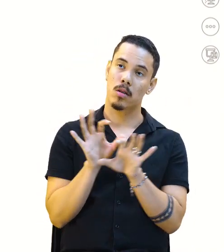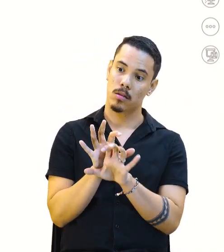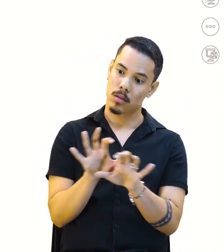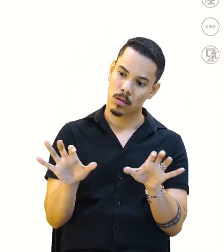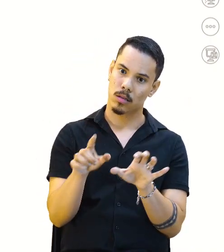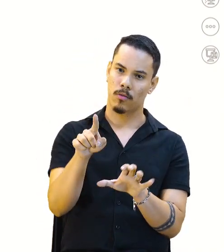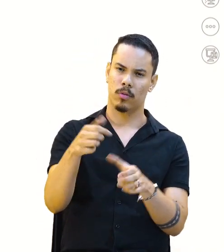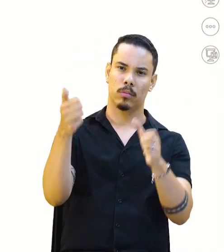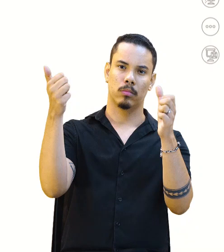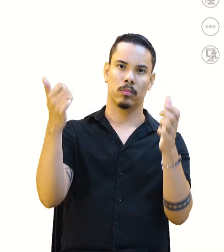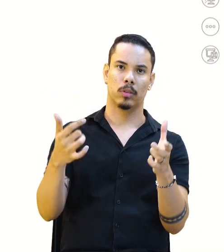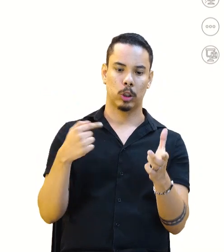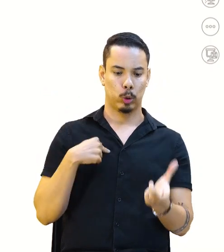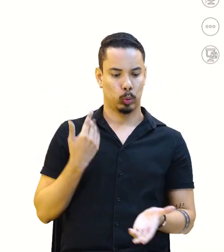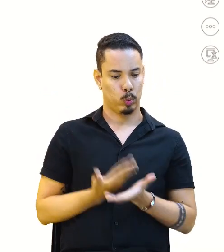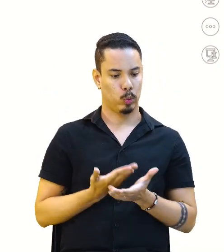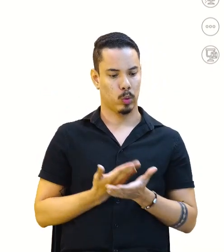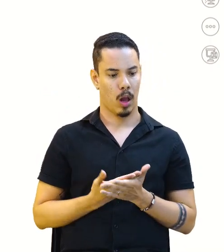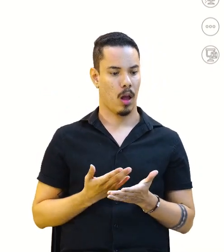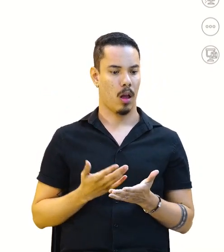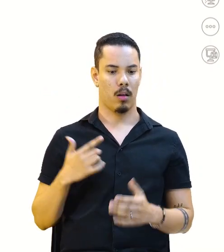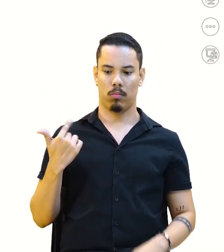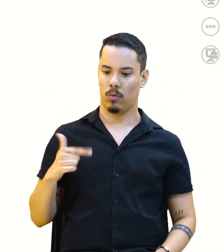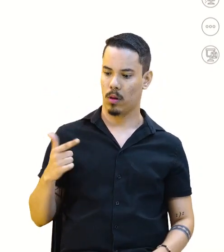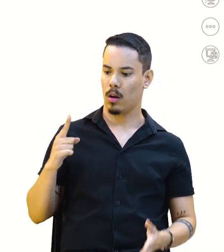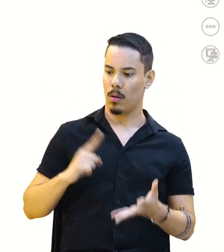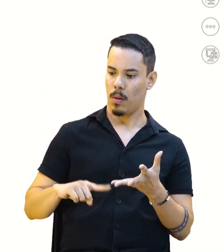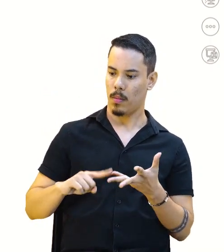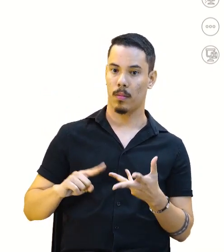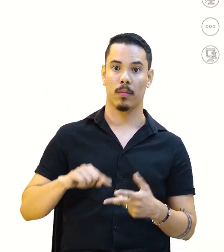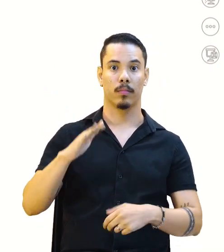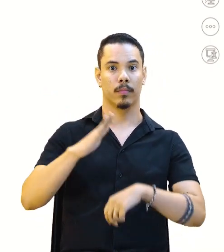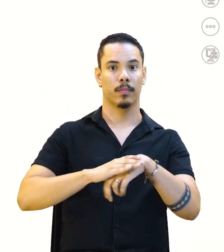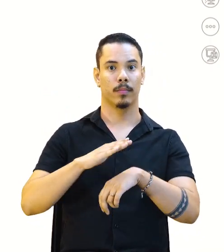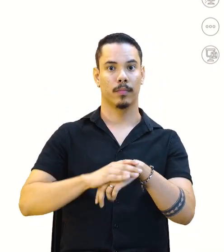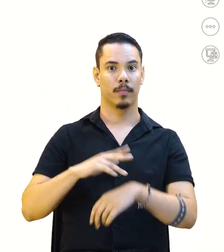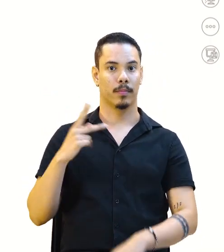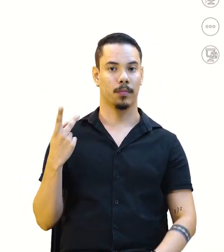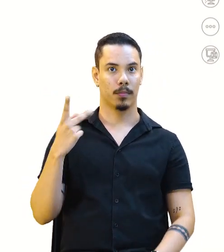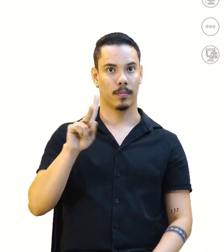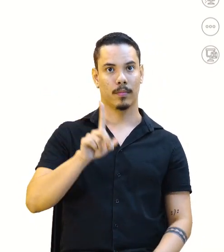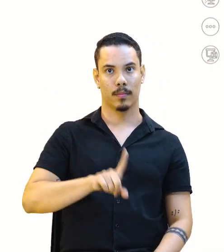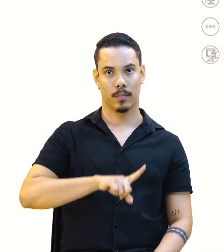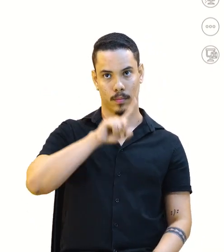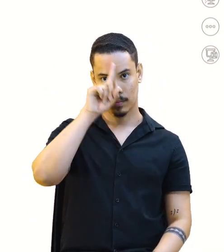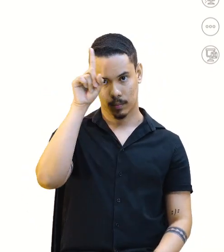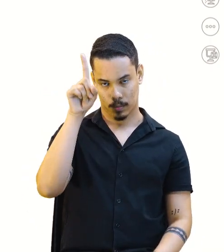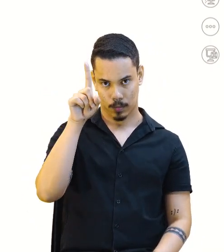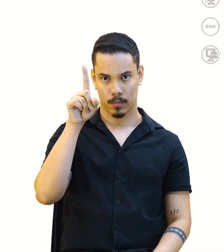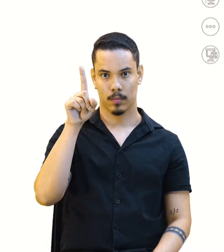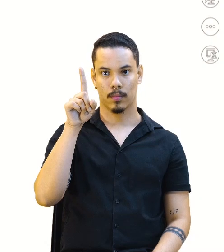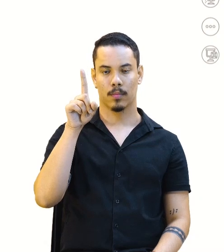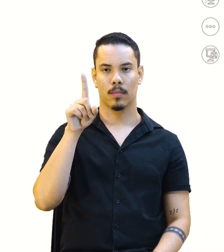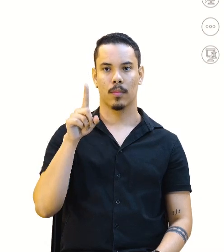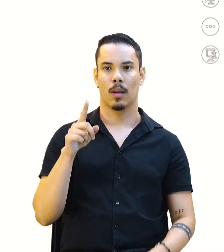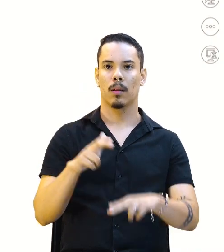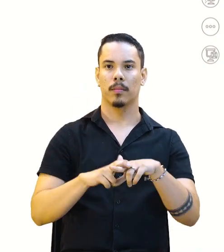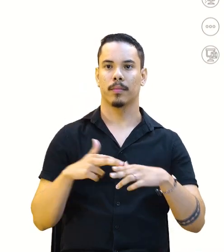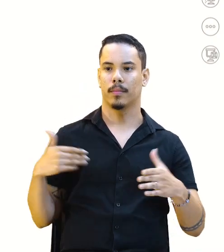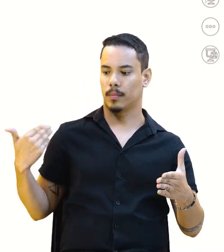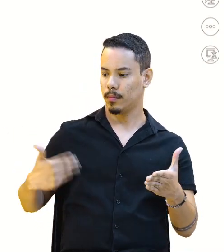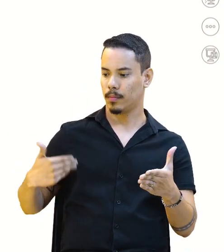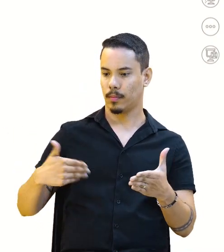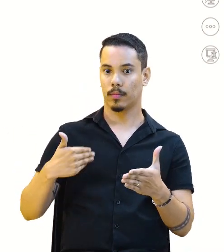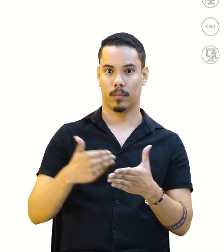É estudar, então tem que estudar. É a máxima que cada um vai criando. Vários, Sócrates era essa. Durante o decorrer da... Que a gente